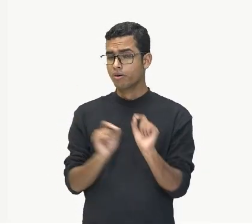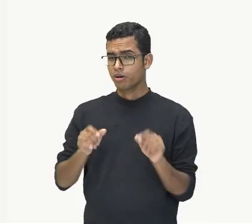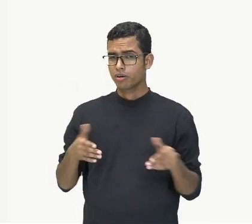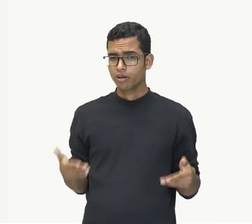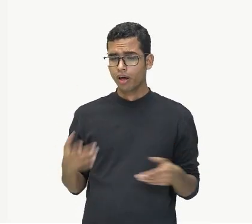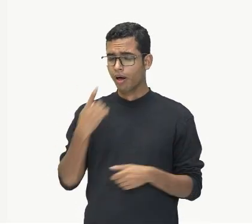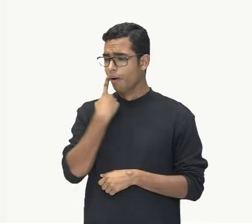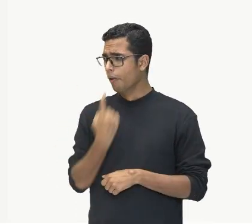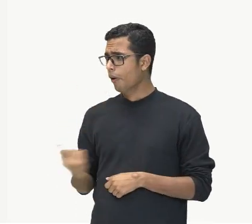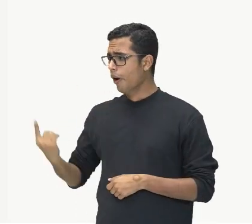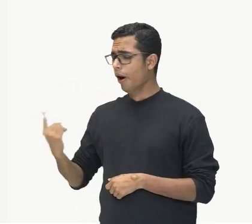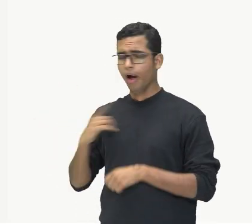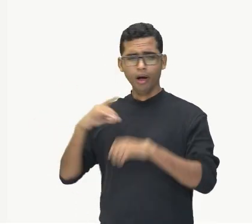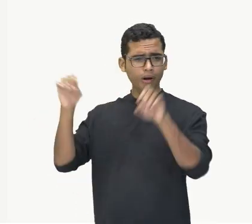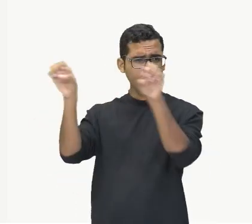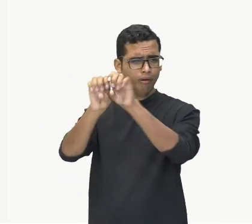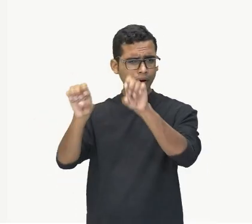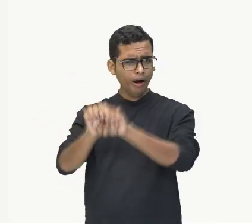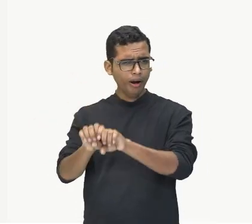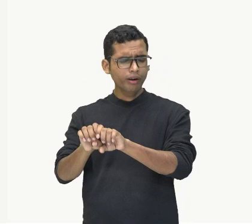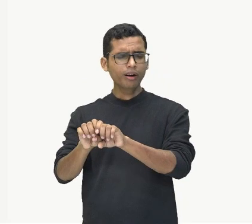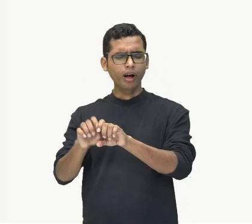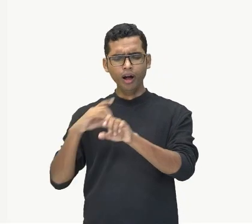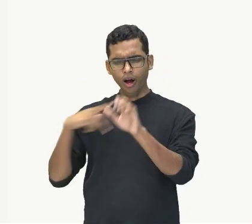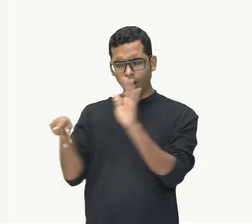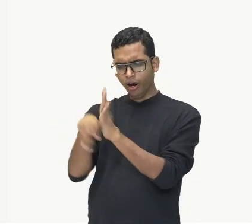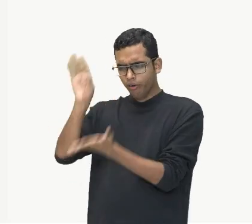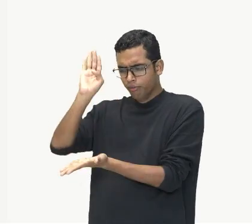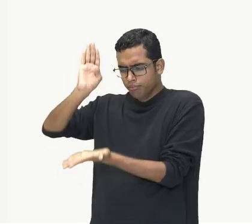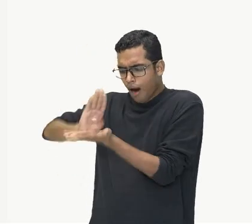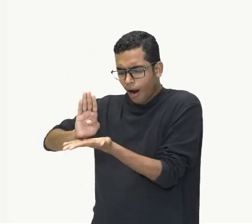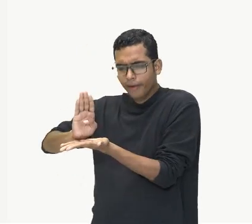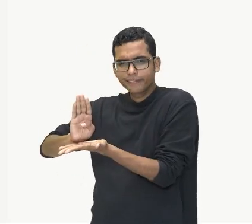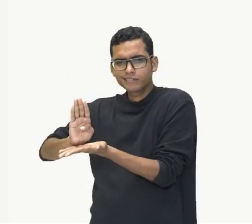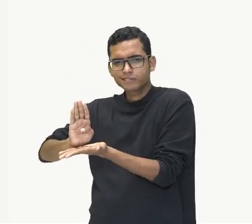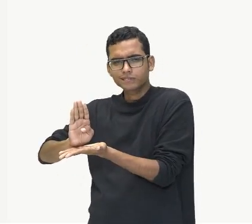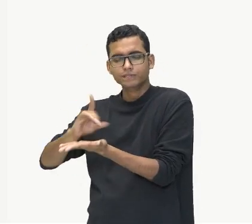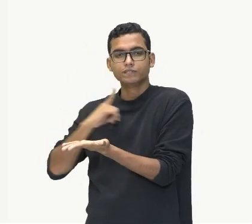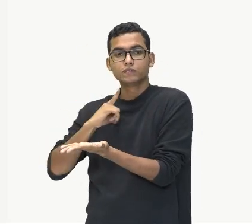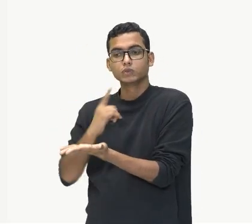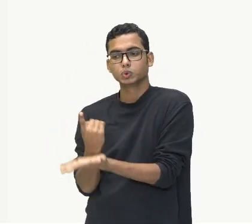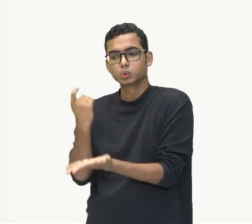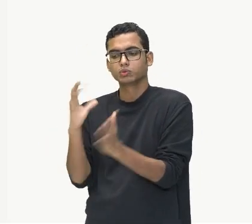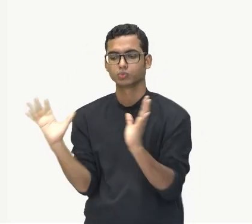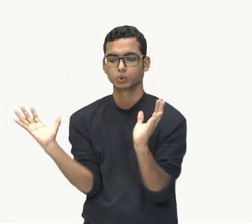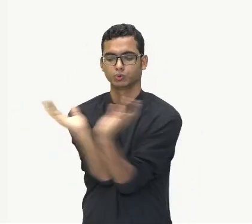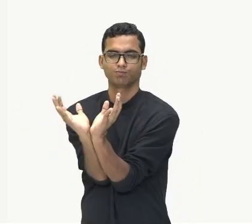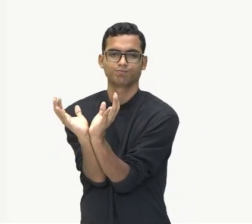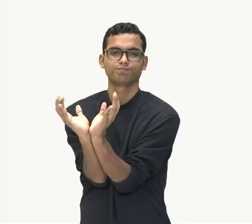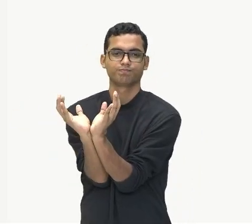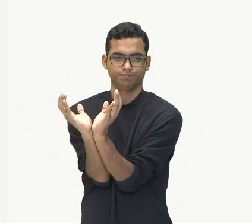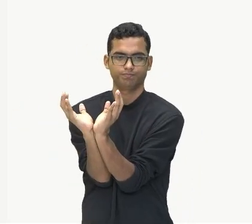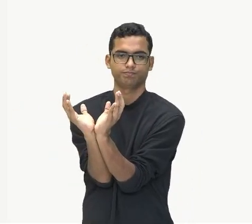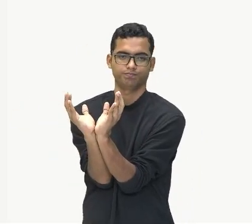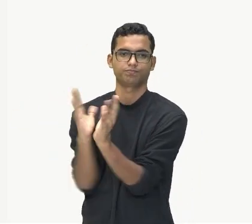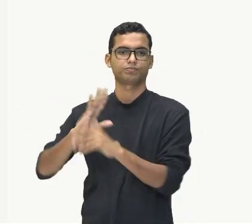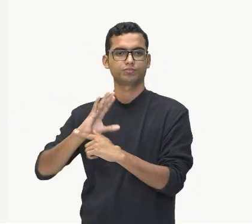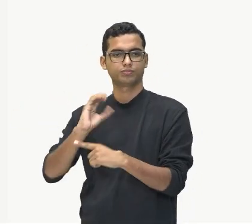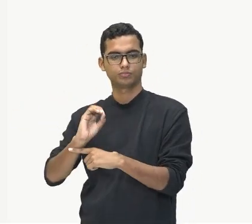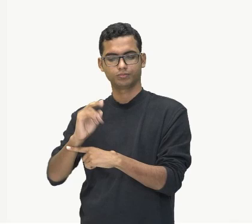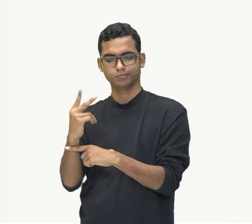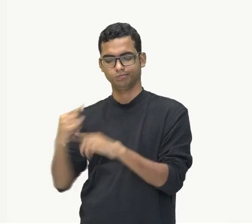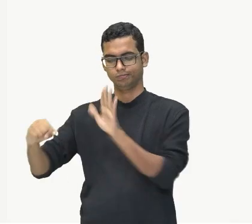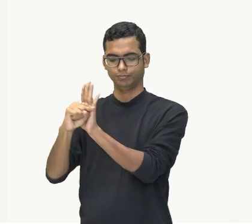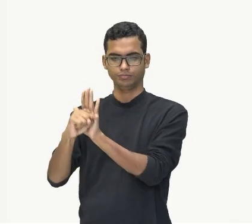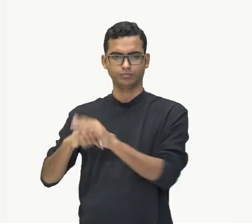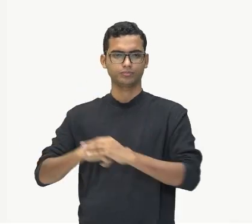na composição, né, da base, você tem apenas um grupo OH-. Aí